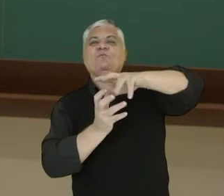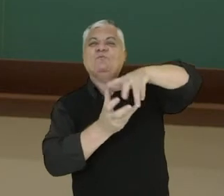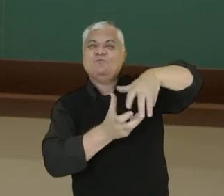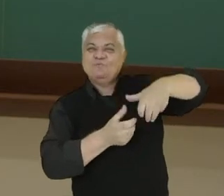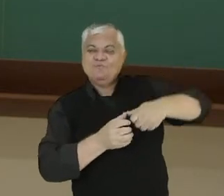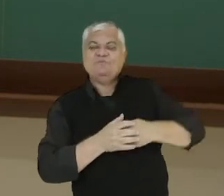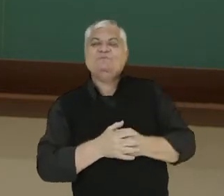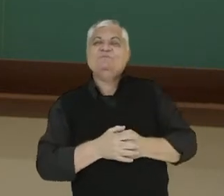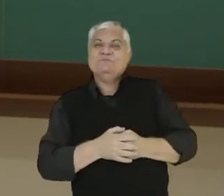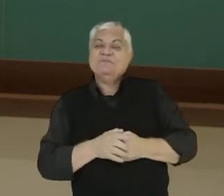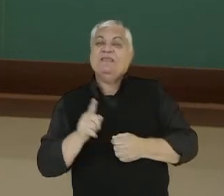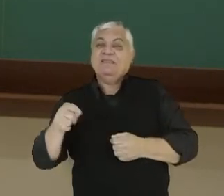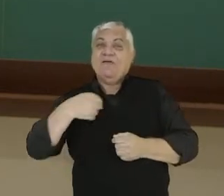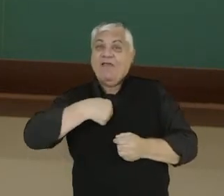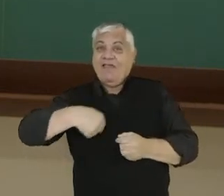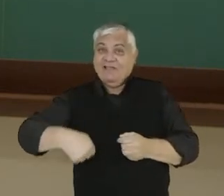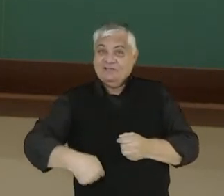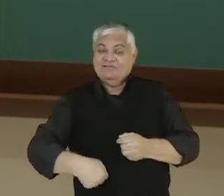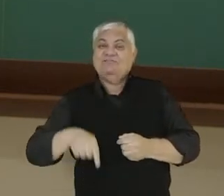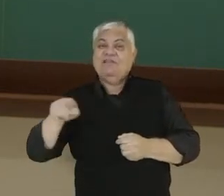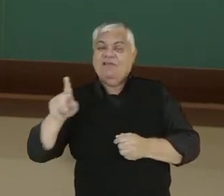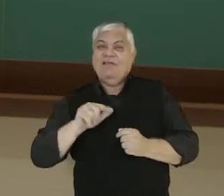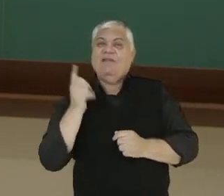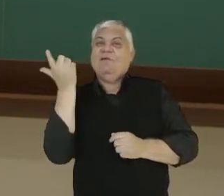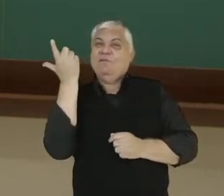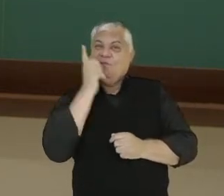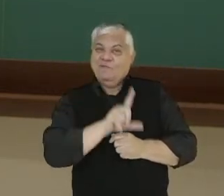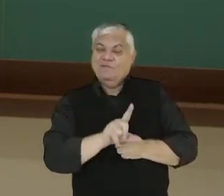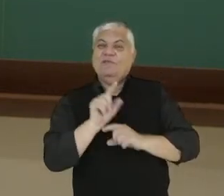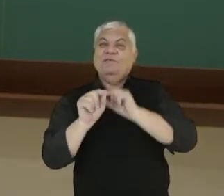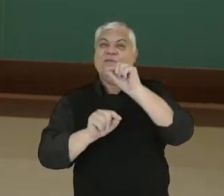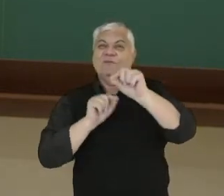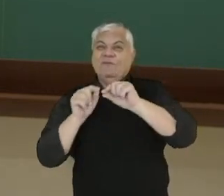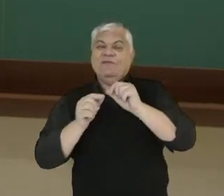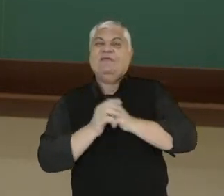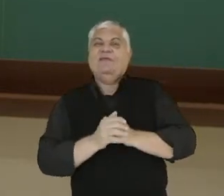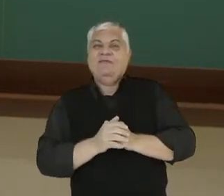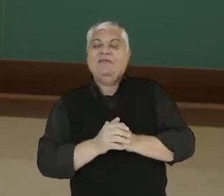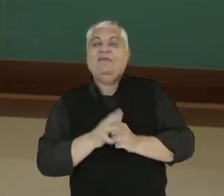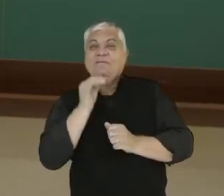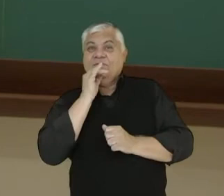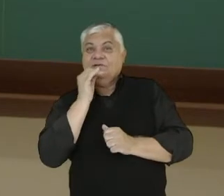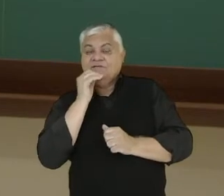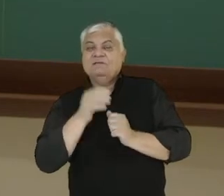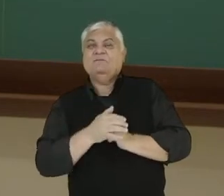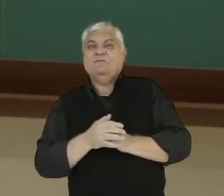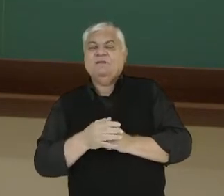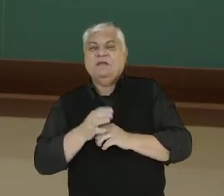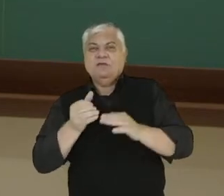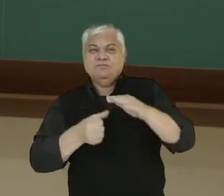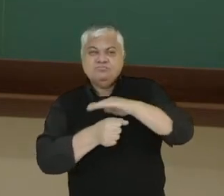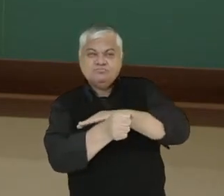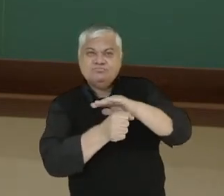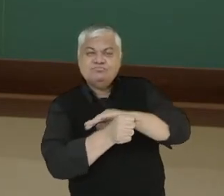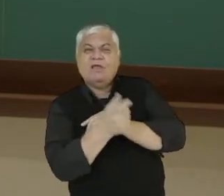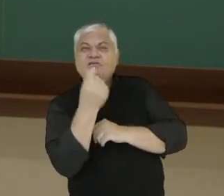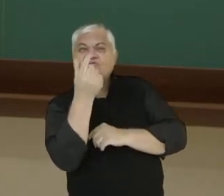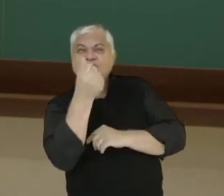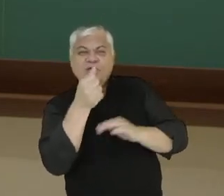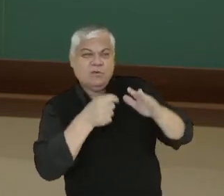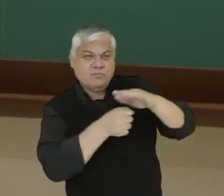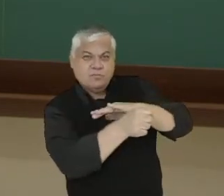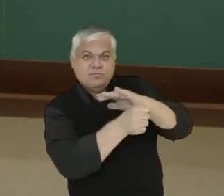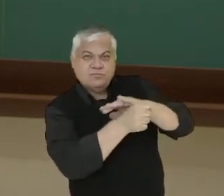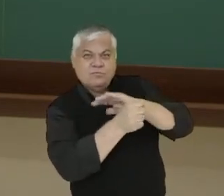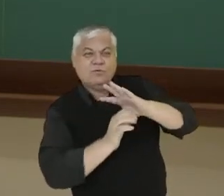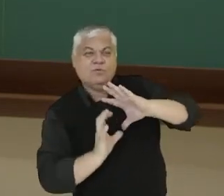desta maneira que a China acabou se colocando, né, para investir em outras partes do mundo e